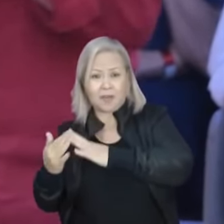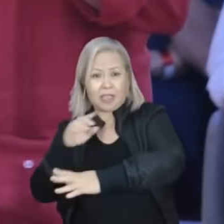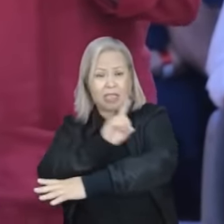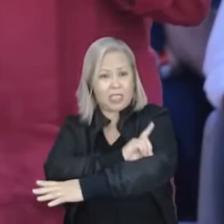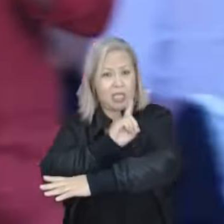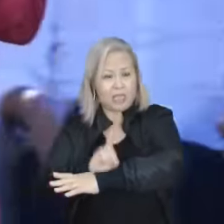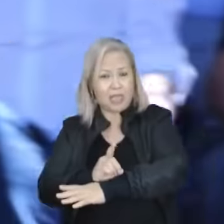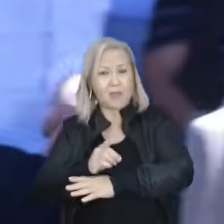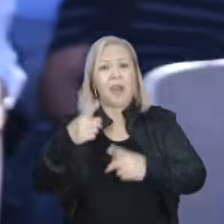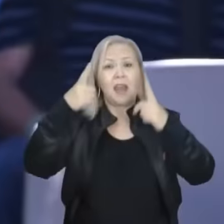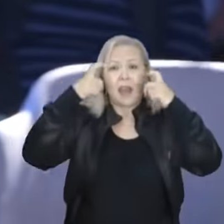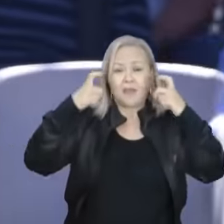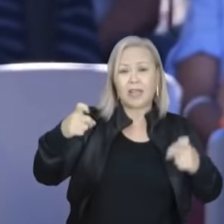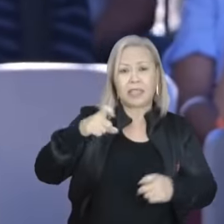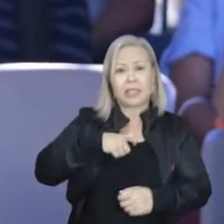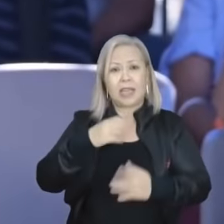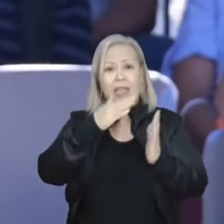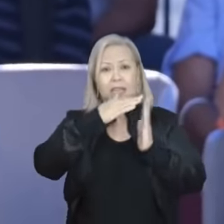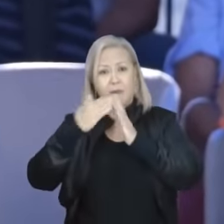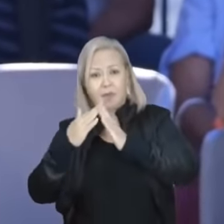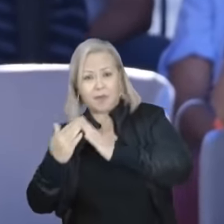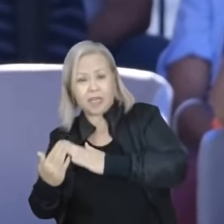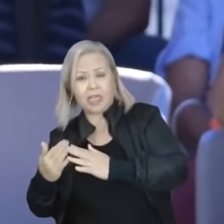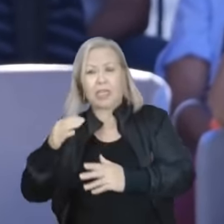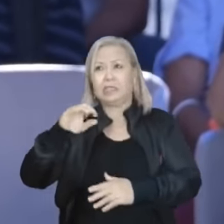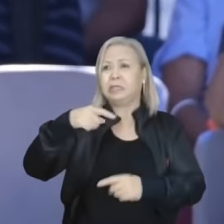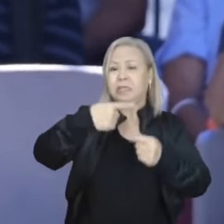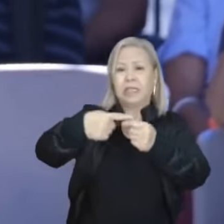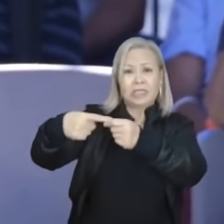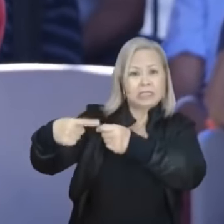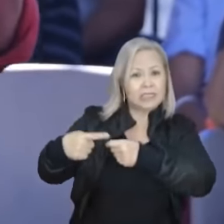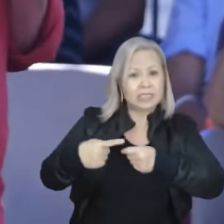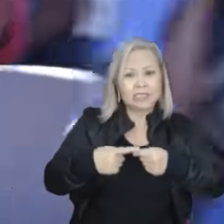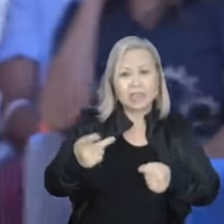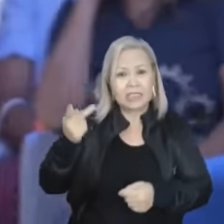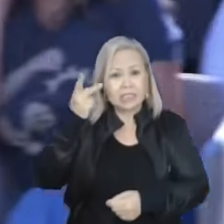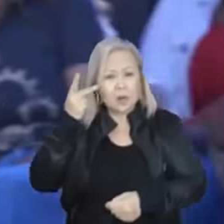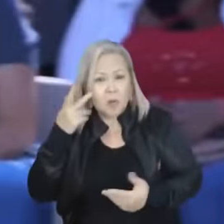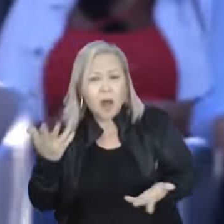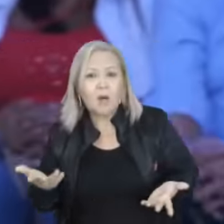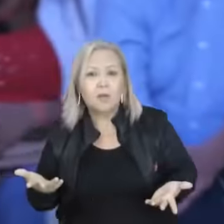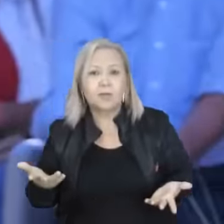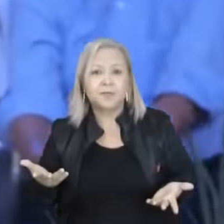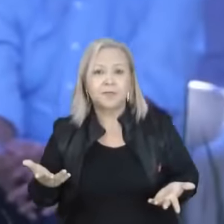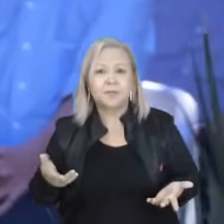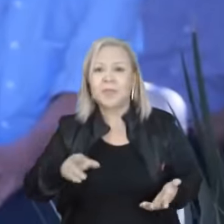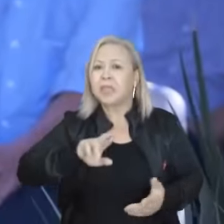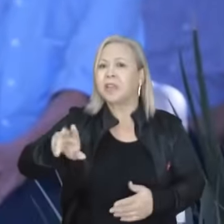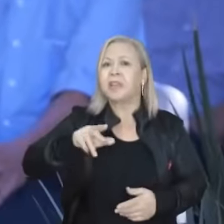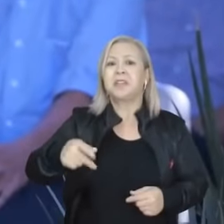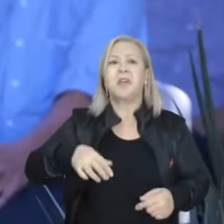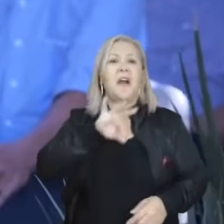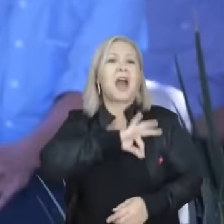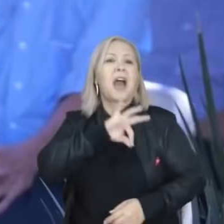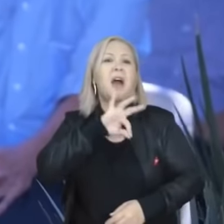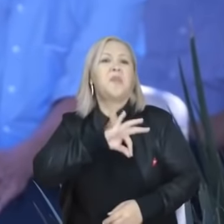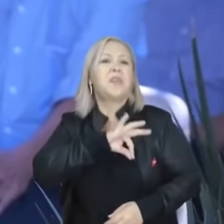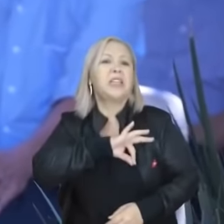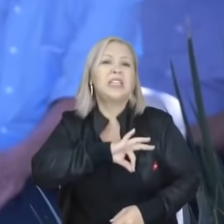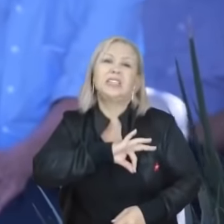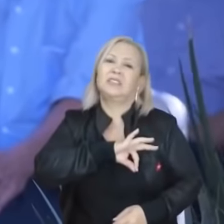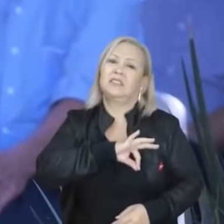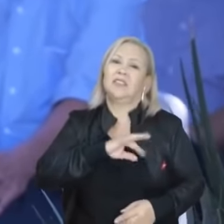existe na periferia de São Bernardo, Santo André, na periferia de São Paulo, não é a polícia que vai resolver. O que